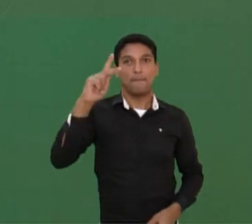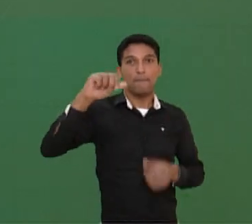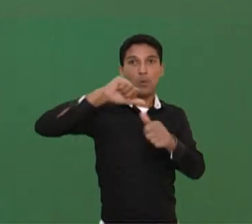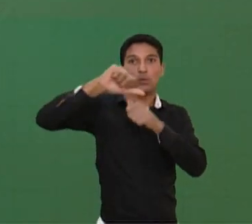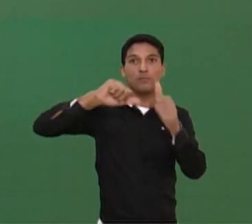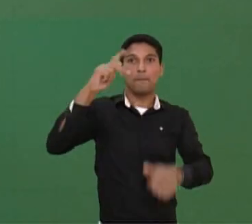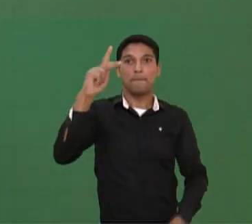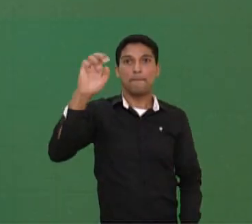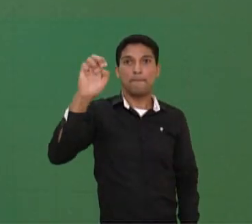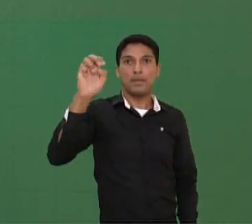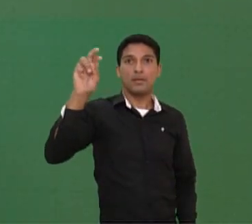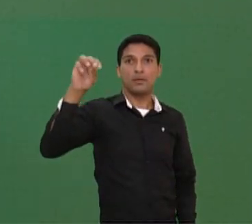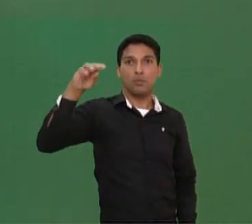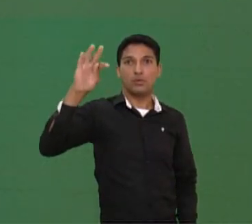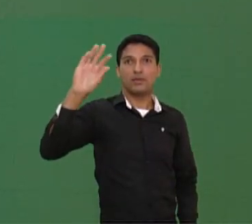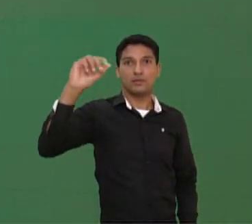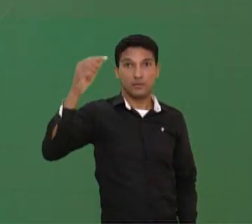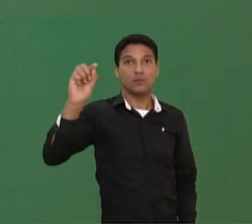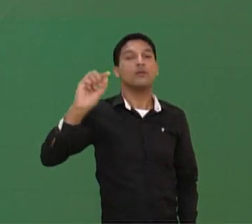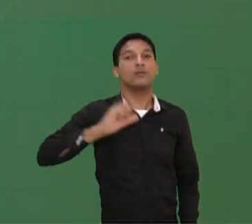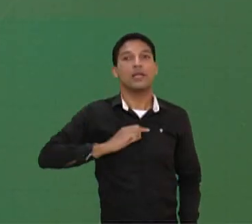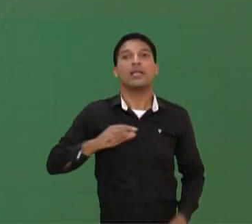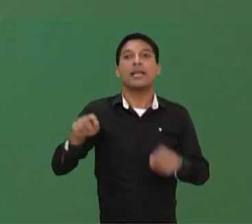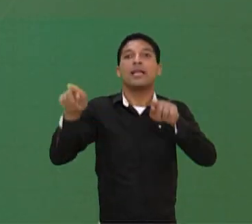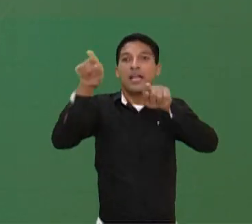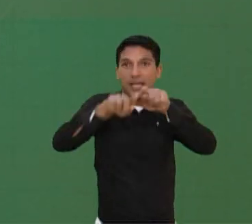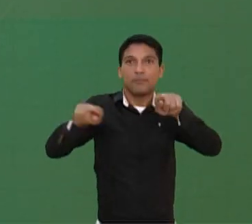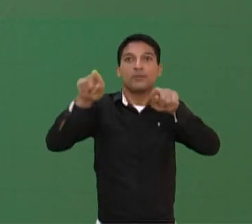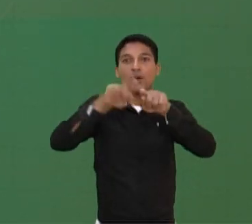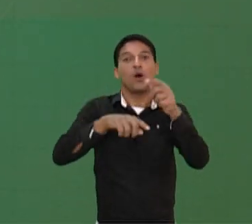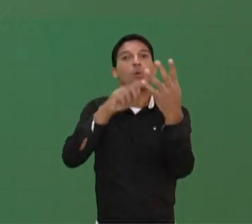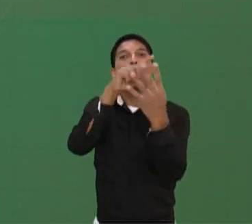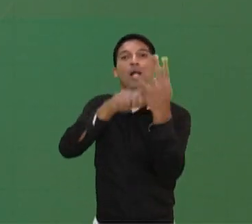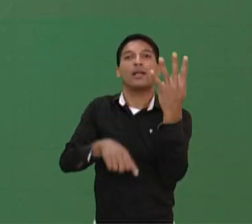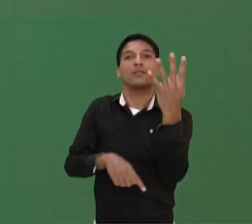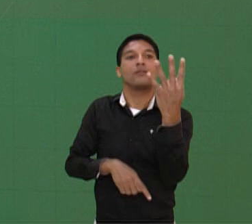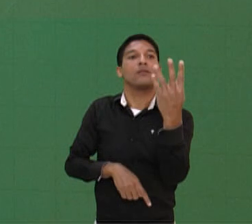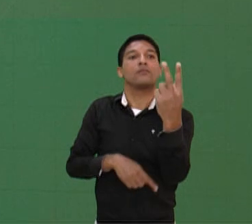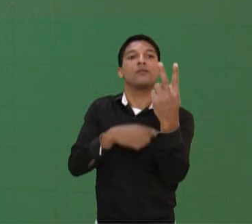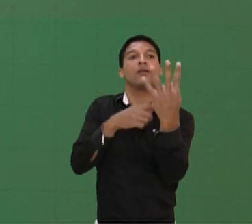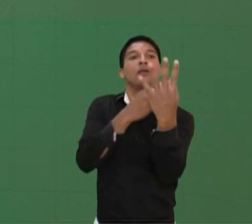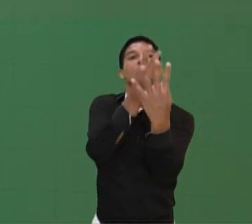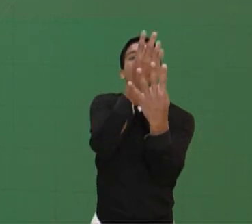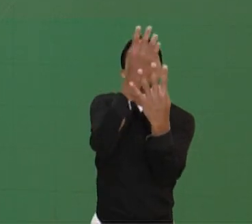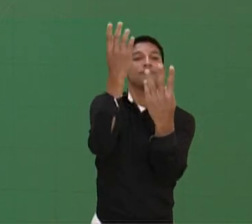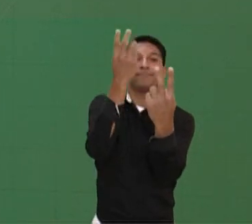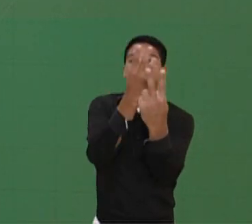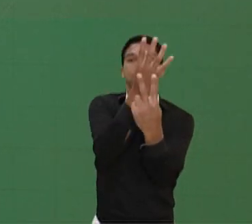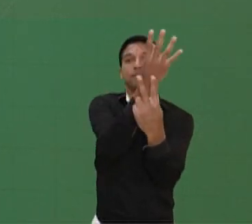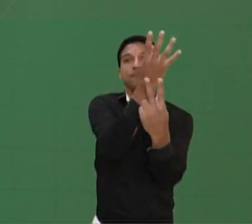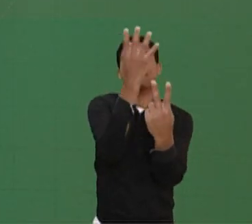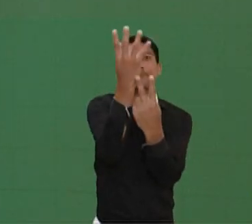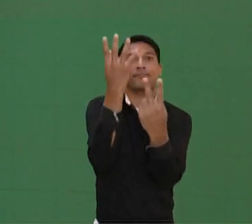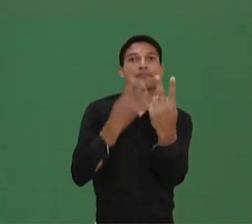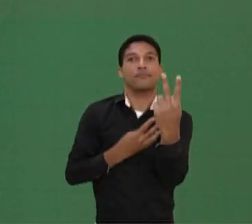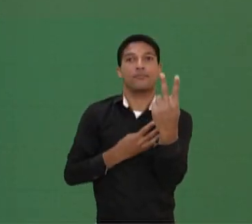temos algarismos que se repetem, tá? O número 4 se repete 2 vezes e o número